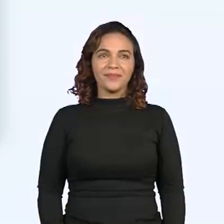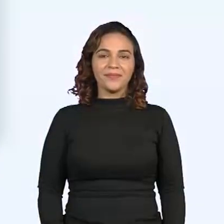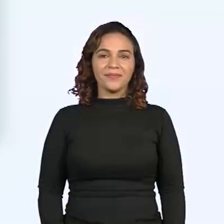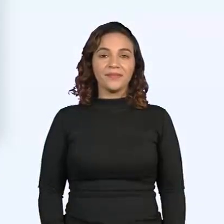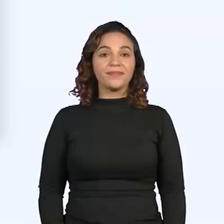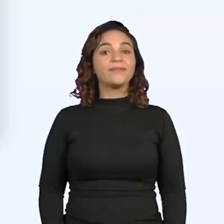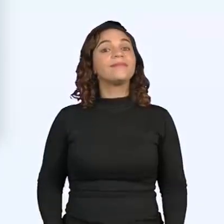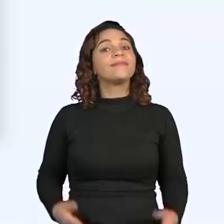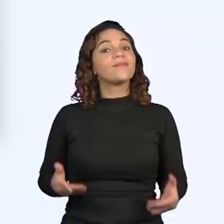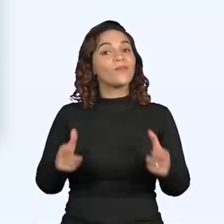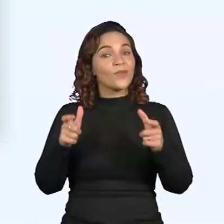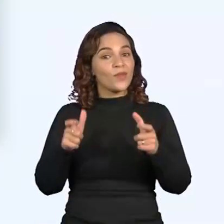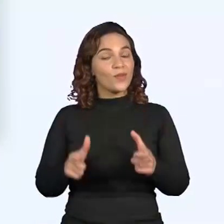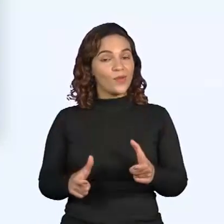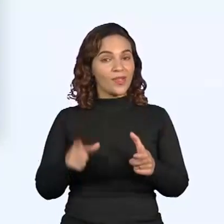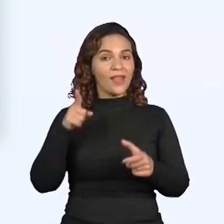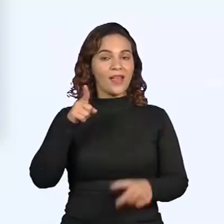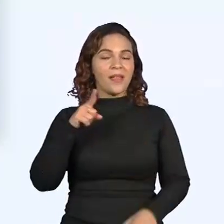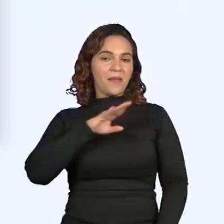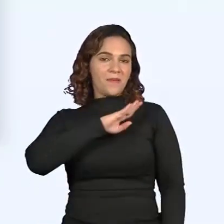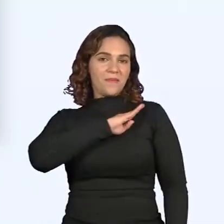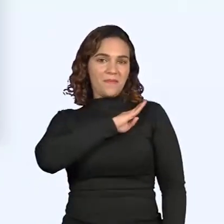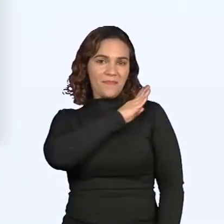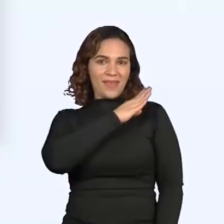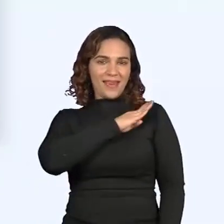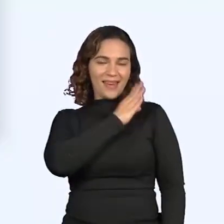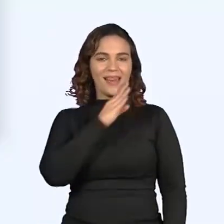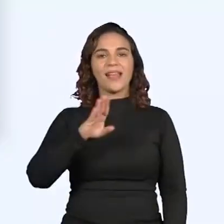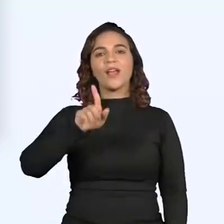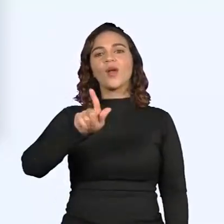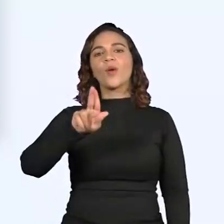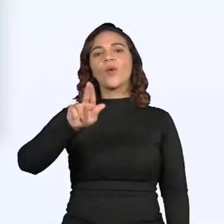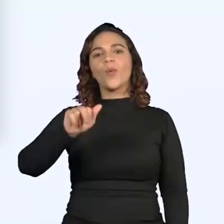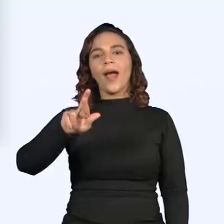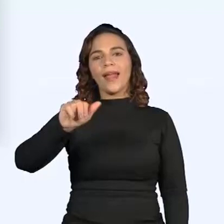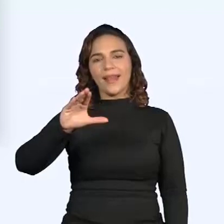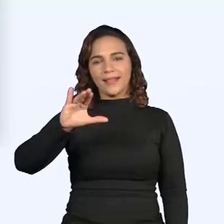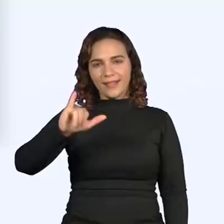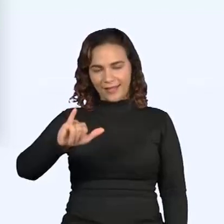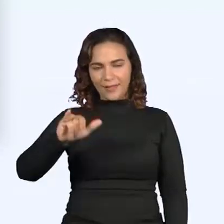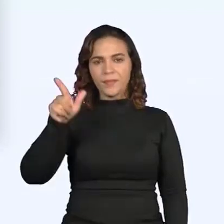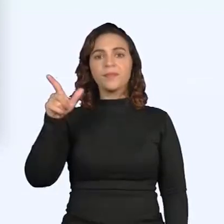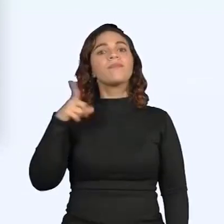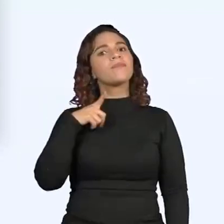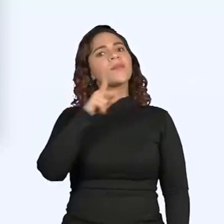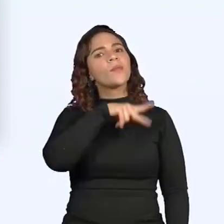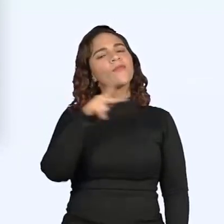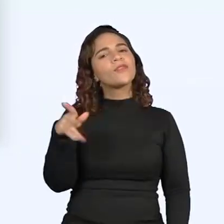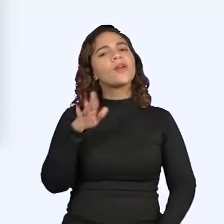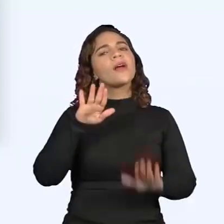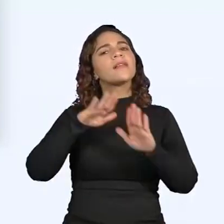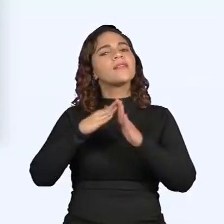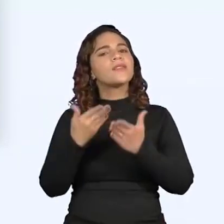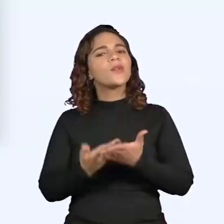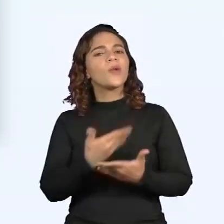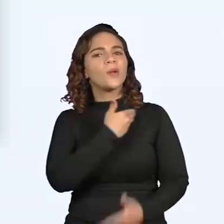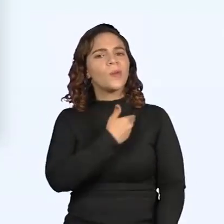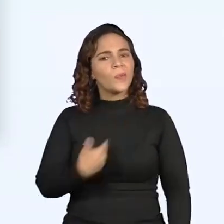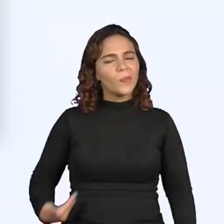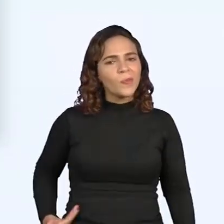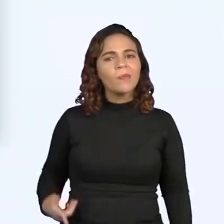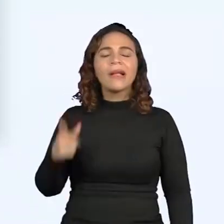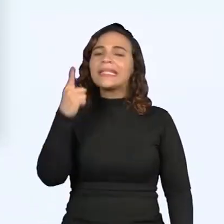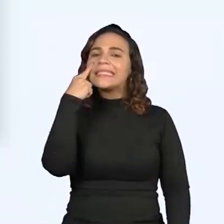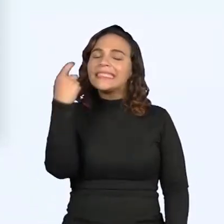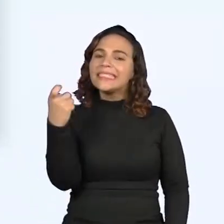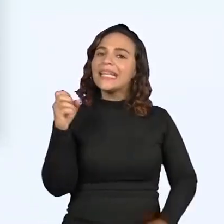Icoaraci, distrito de Belém, professores de uma escola pública encontraram uma forma muito mais interessante de ensinar a matemática para os seus